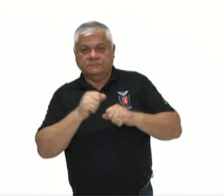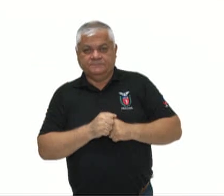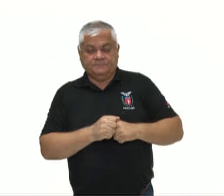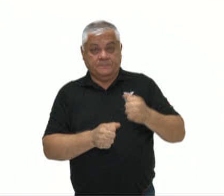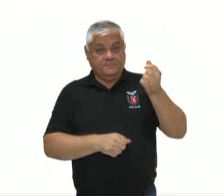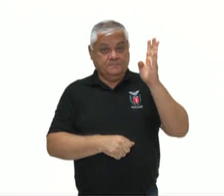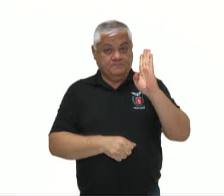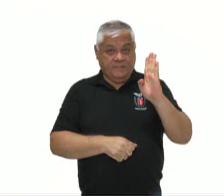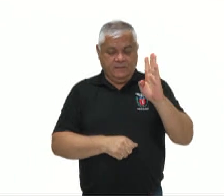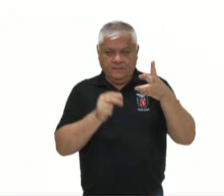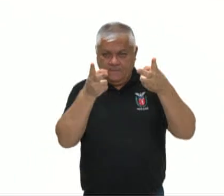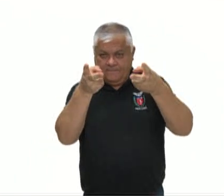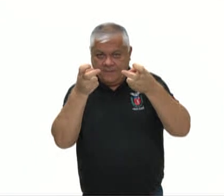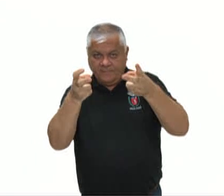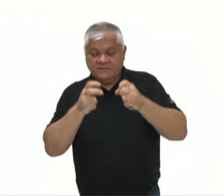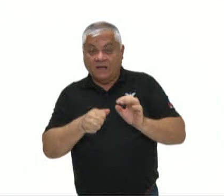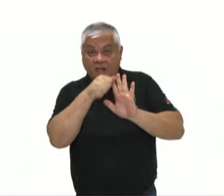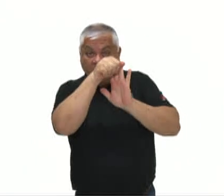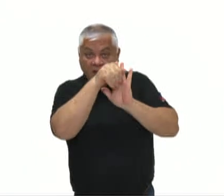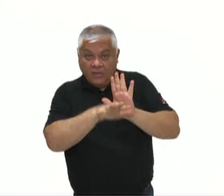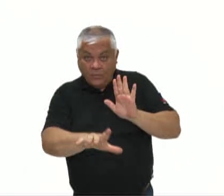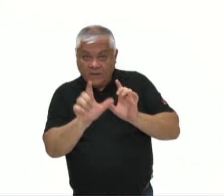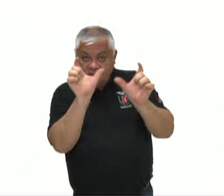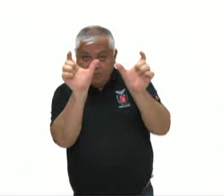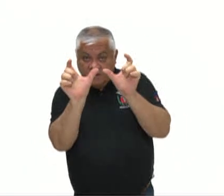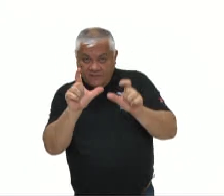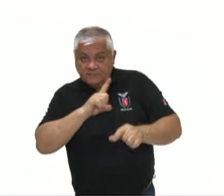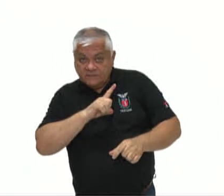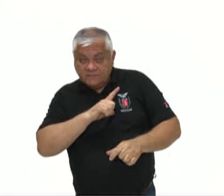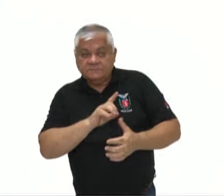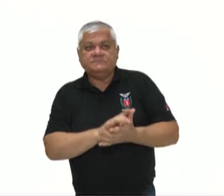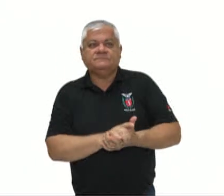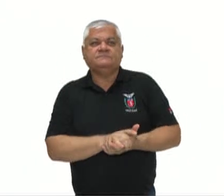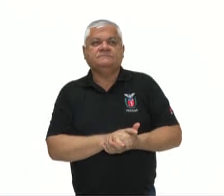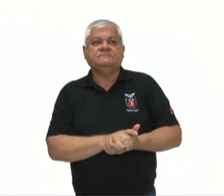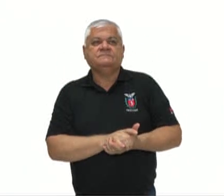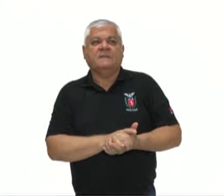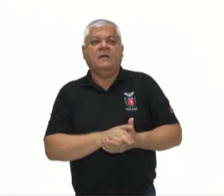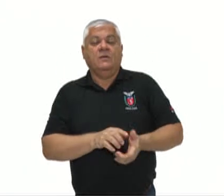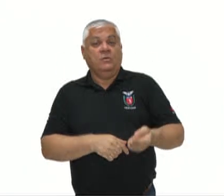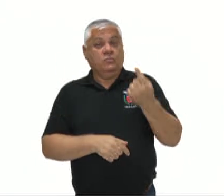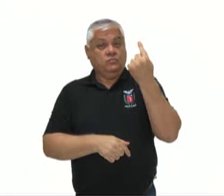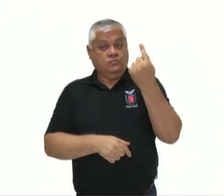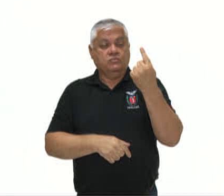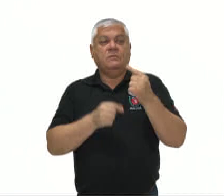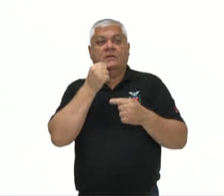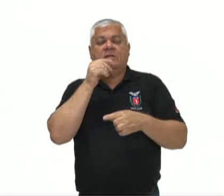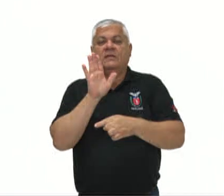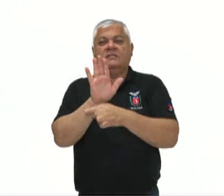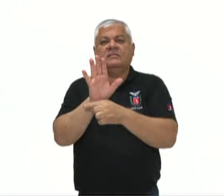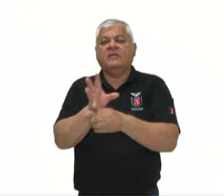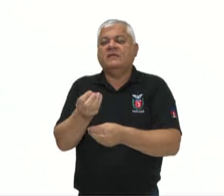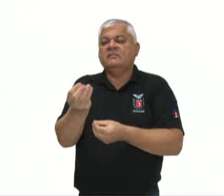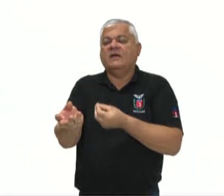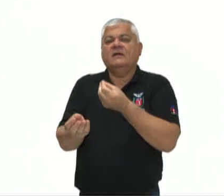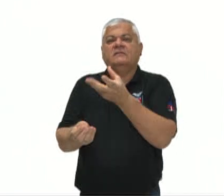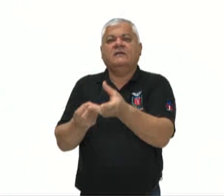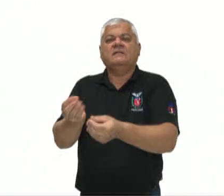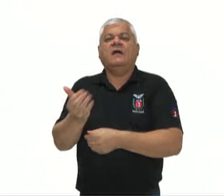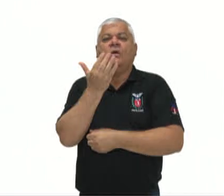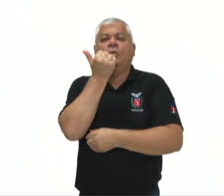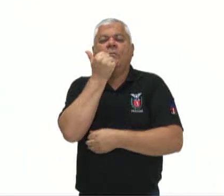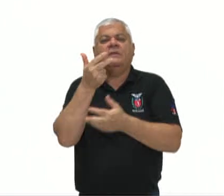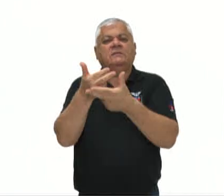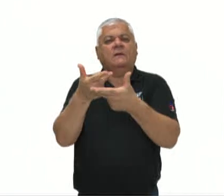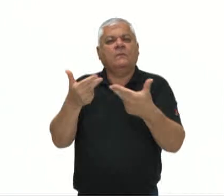figura de linguagem no trecho lido, né? Bom, no auxiliar as pessoas à entrega de itens que prestavam